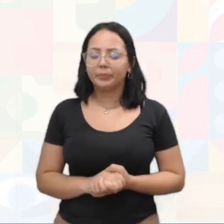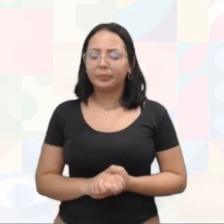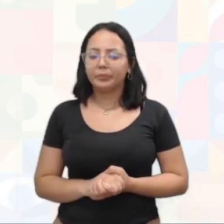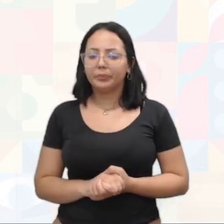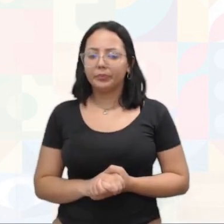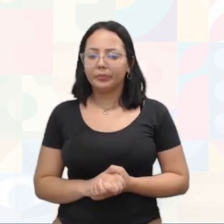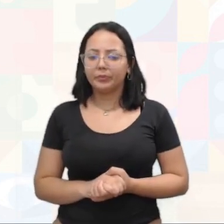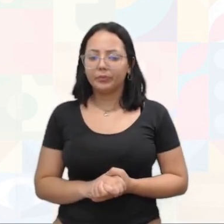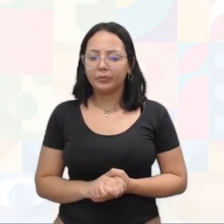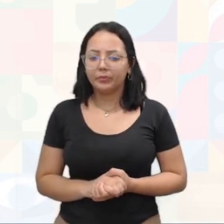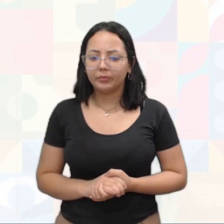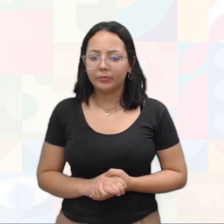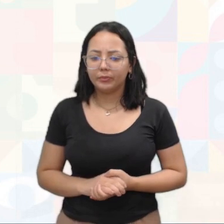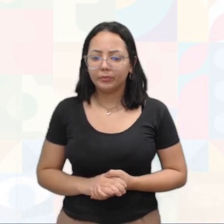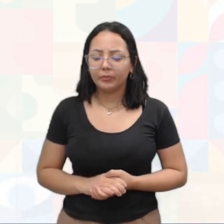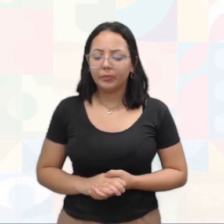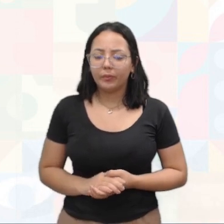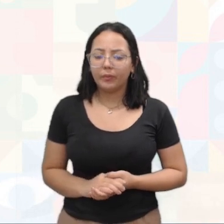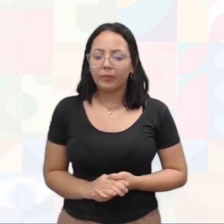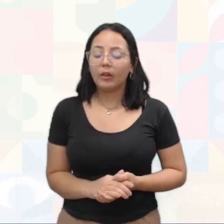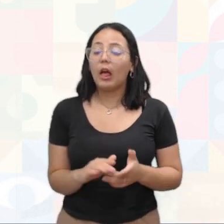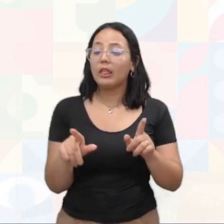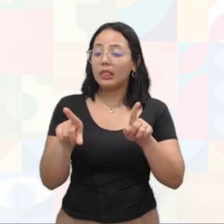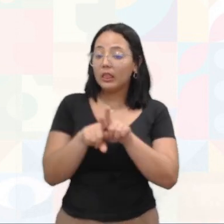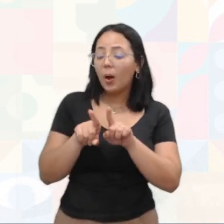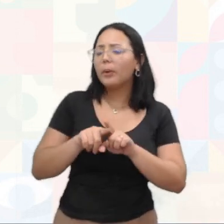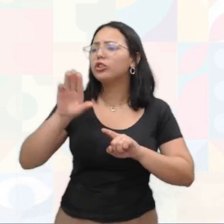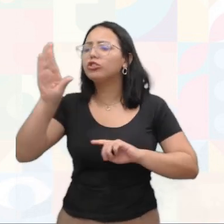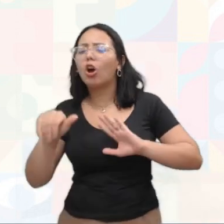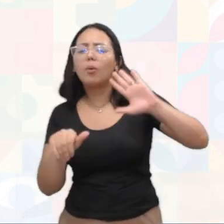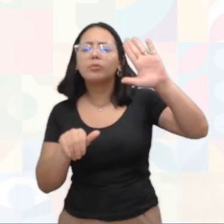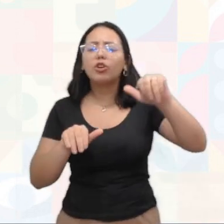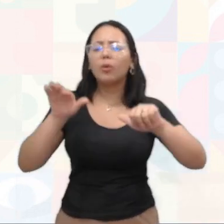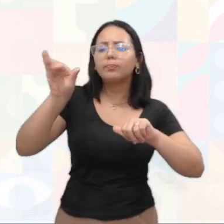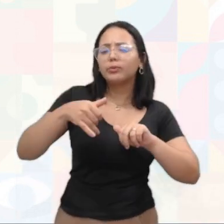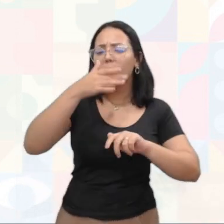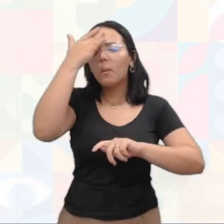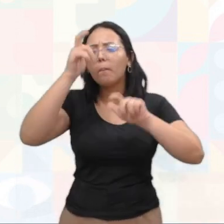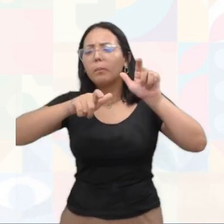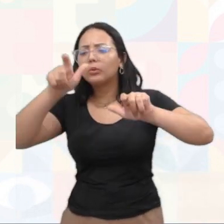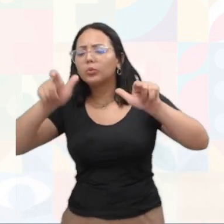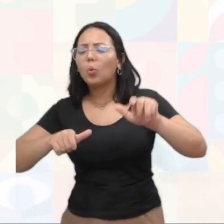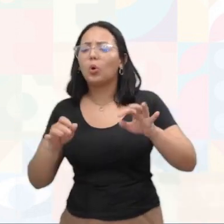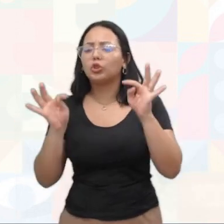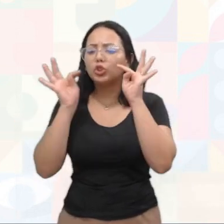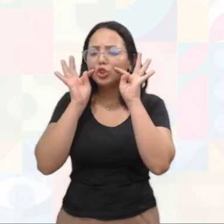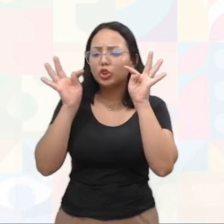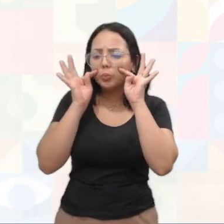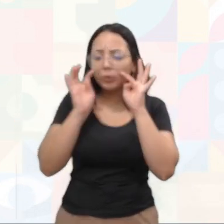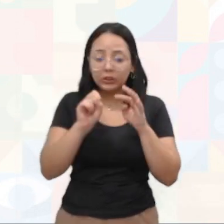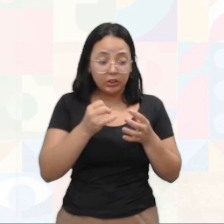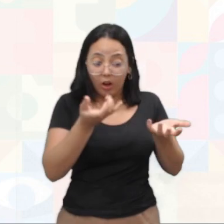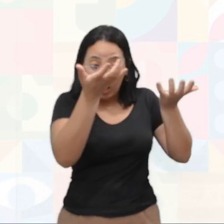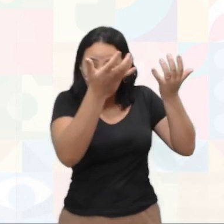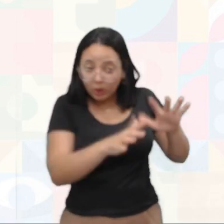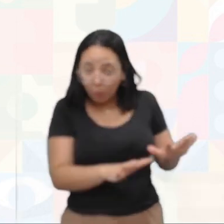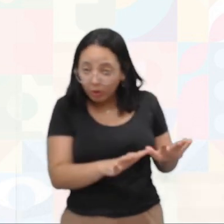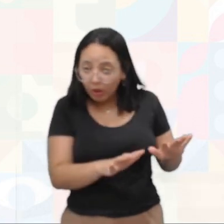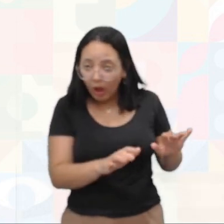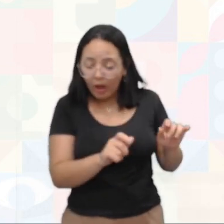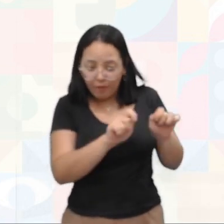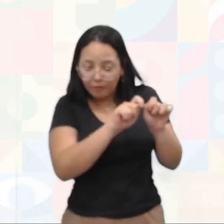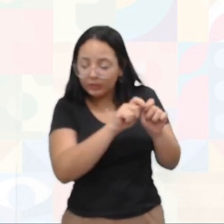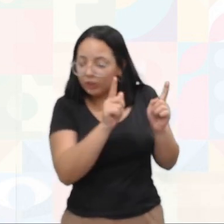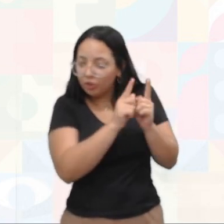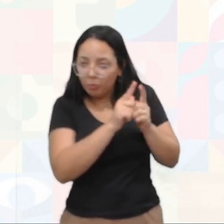no que for necessário. E depois você vai juntar testemunhas, caso a vítima não queira de jeito nenhum que você faça